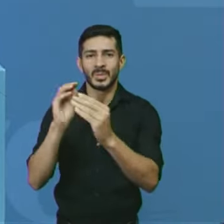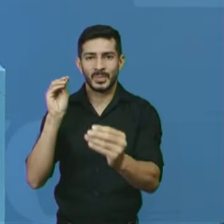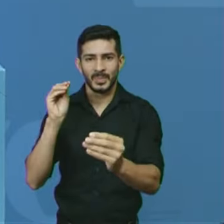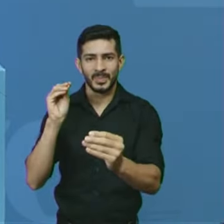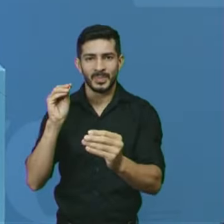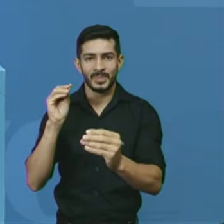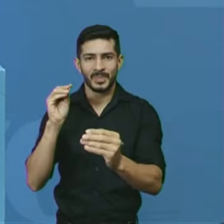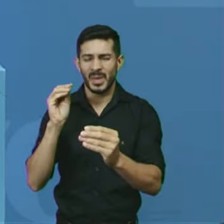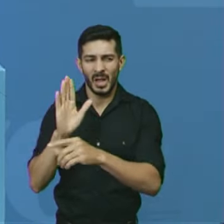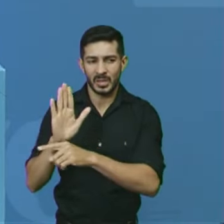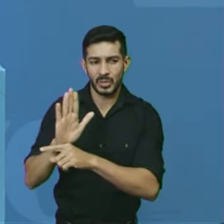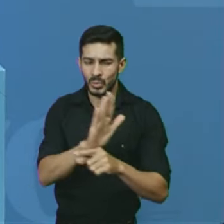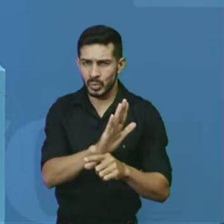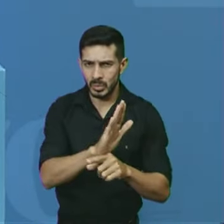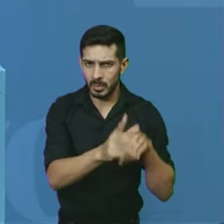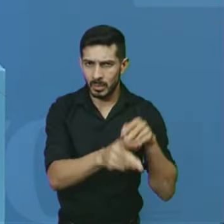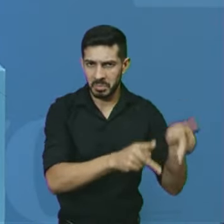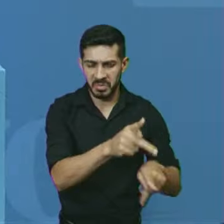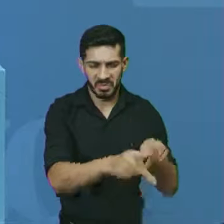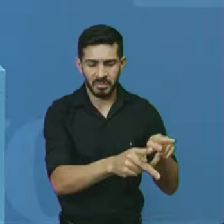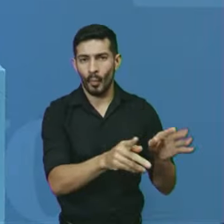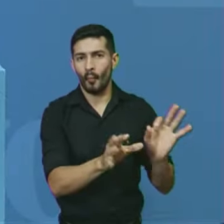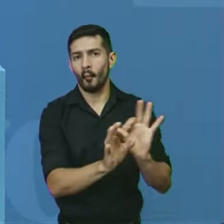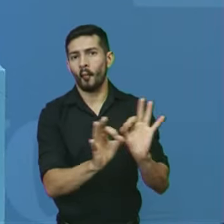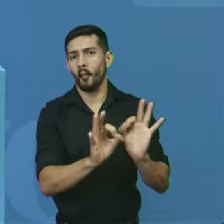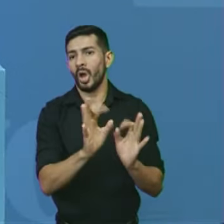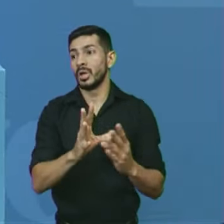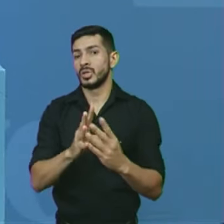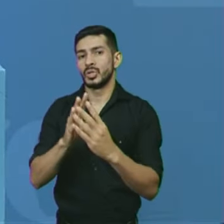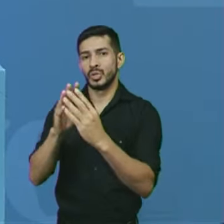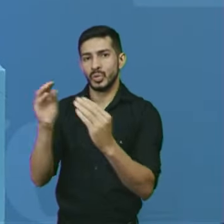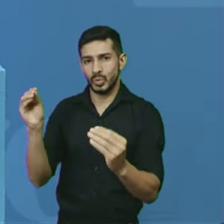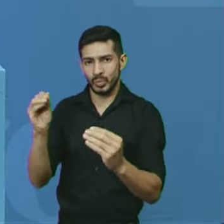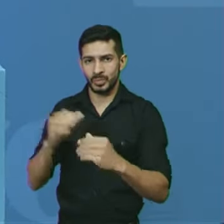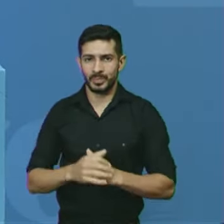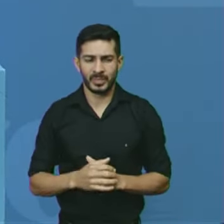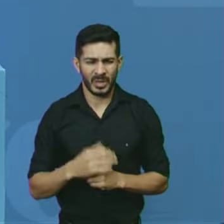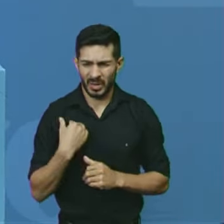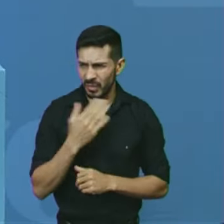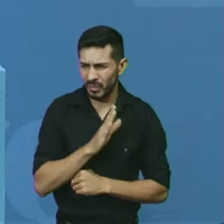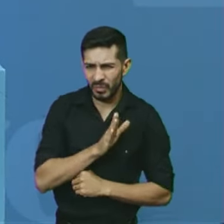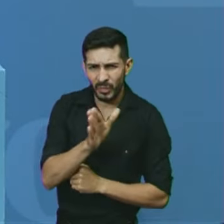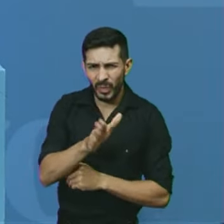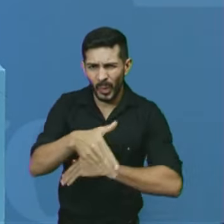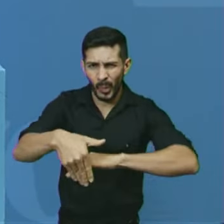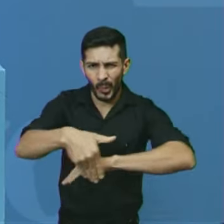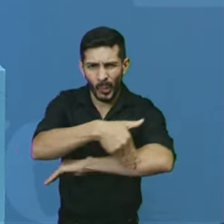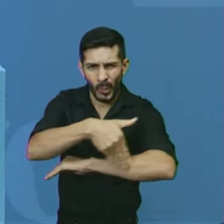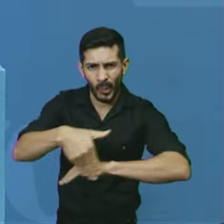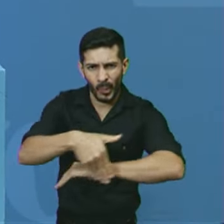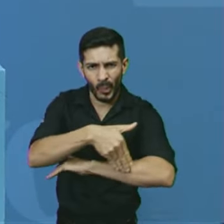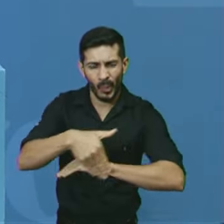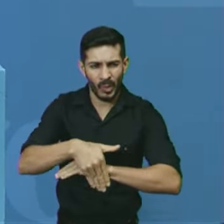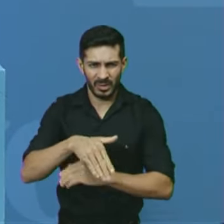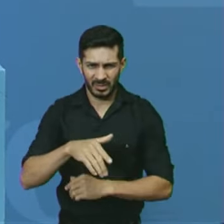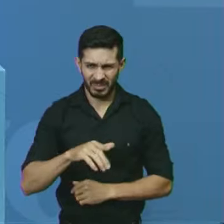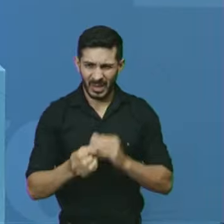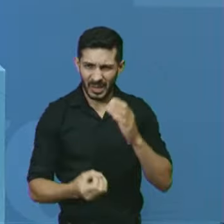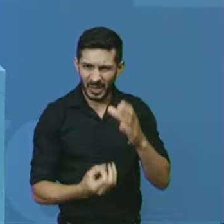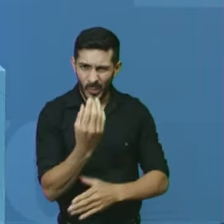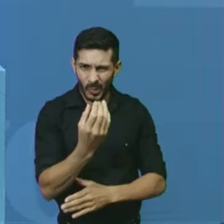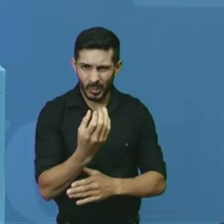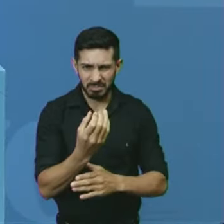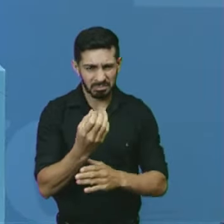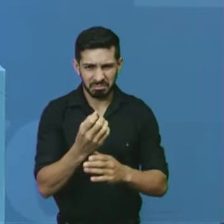teve solidariedade porque eu não com nenhum cidadão jense não foi à rua não fez consultas online não fez a